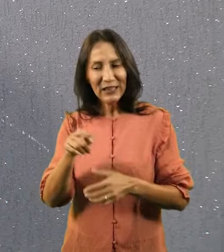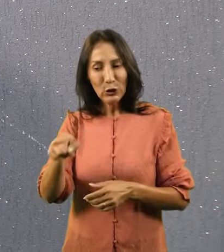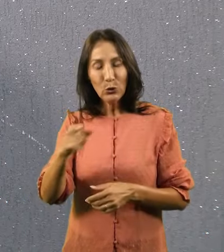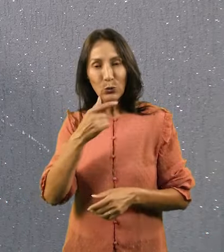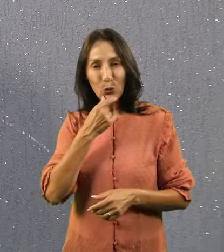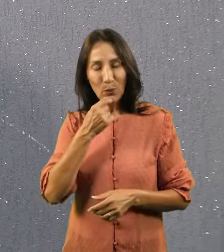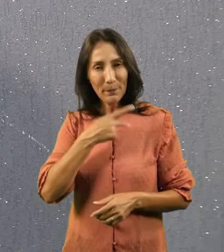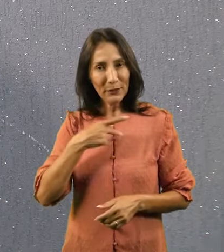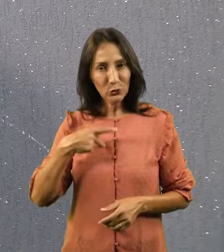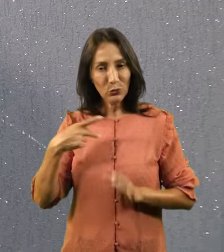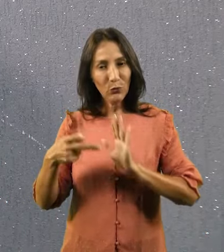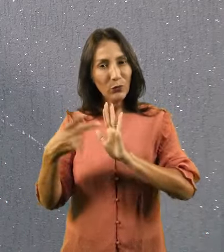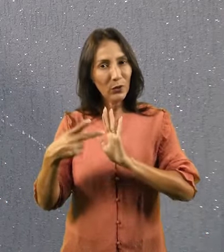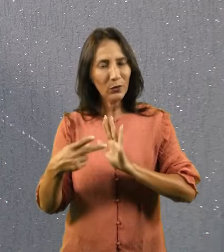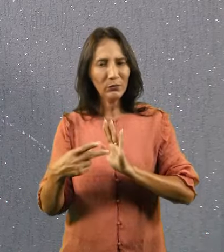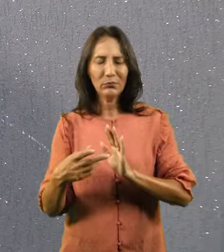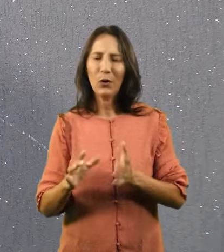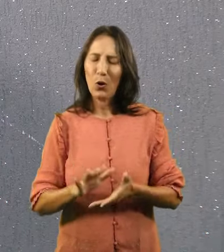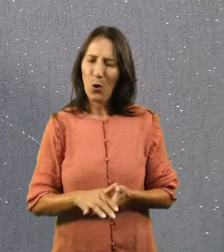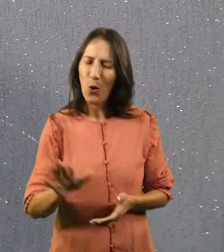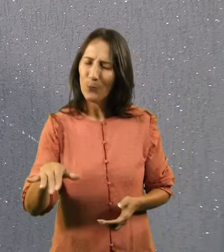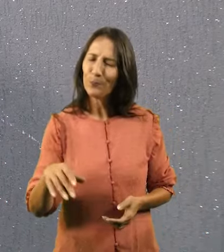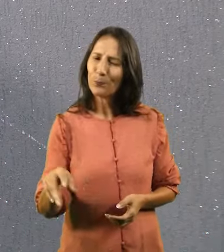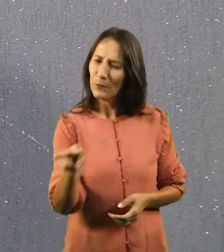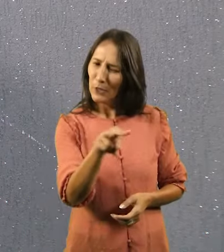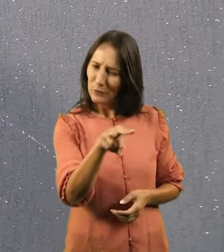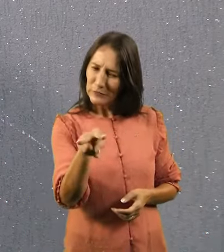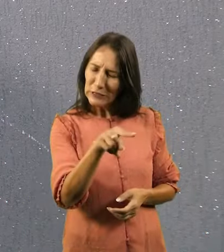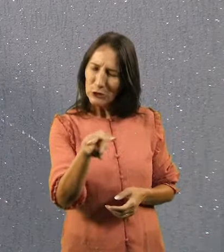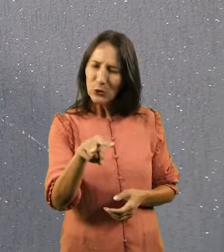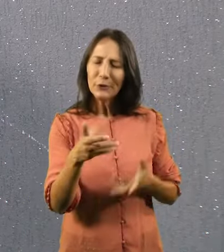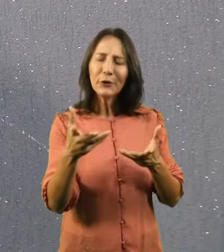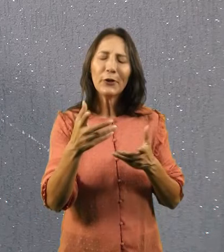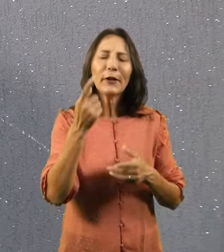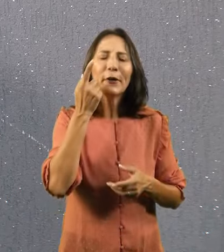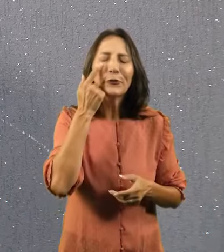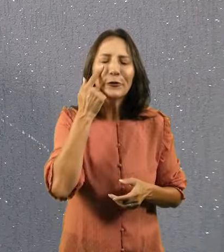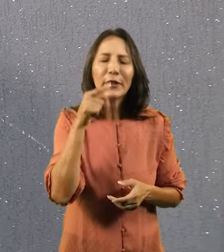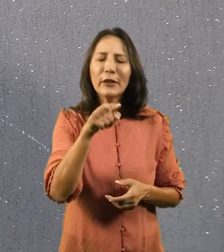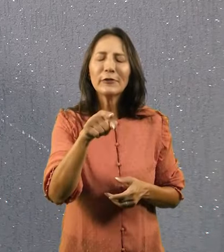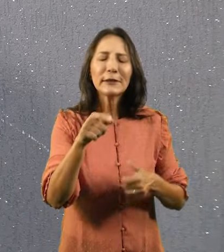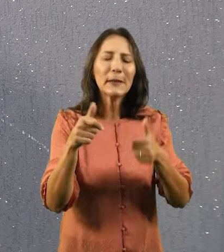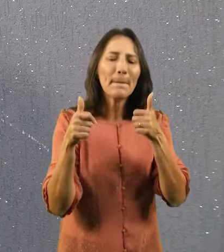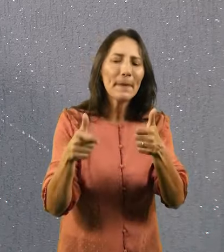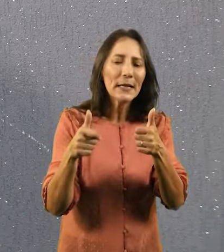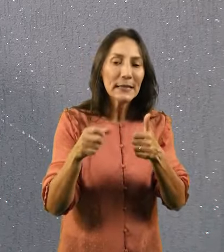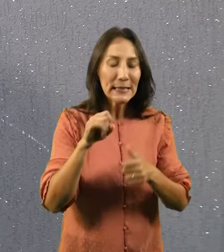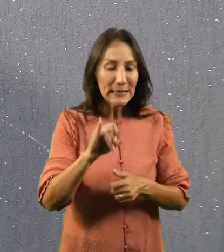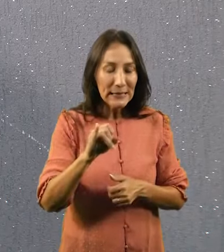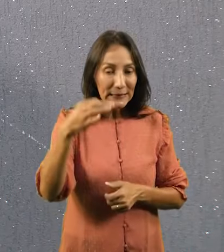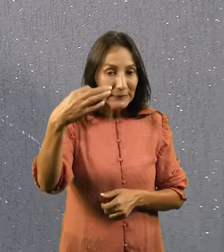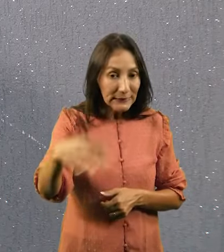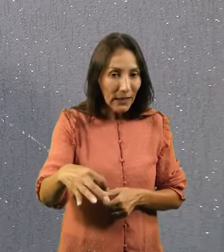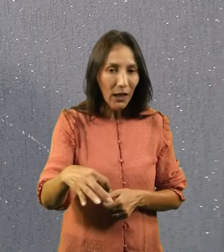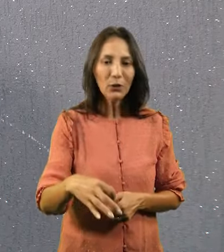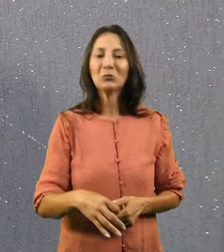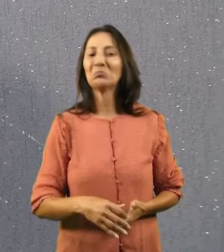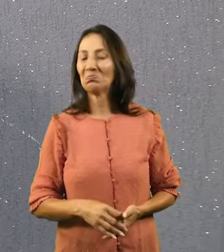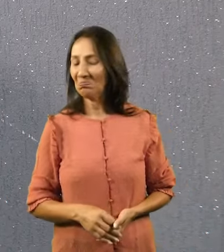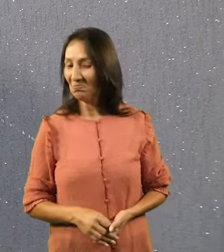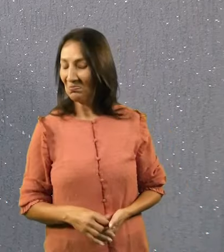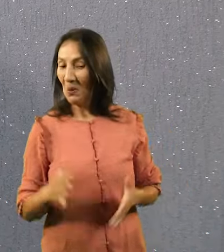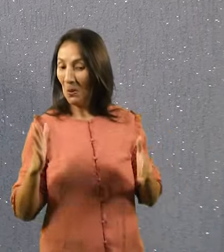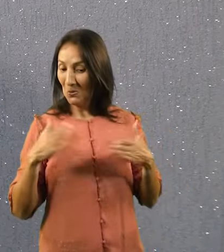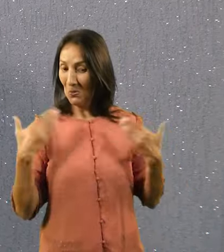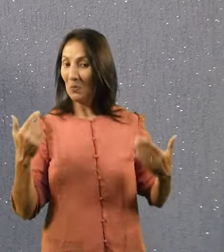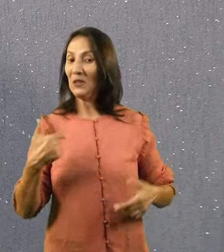ele falou assim: olha, eu quero que vocês me surpreendam com o casamento de vocês. Se der certo, será uma grande